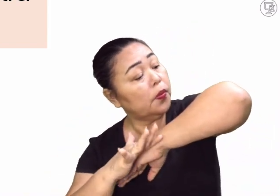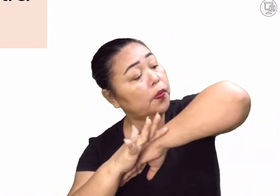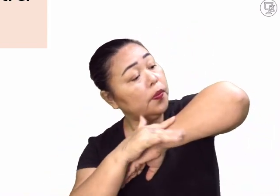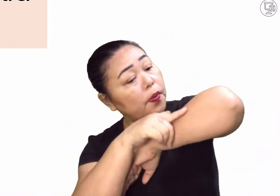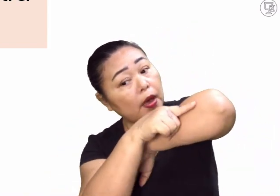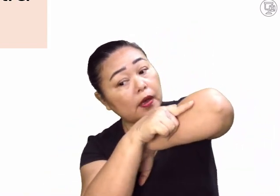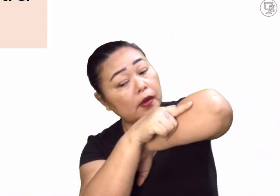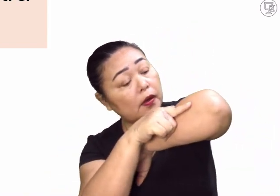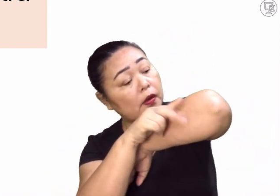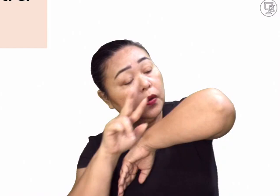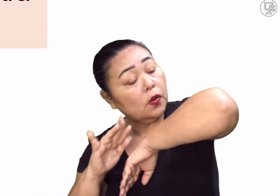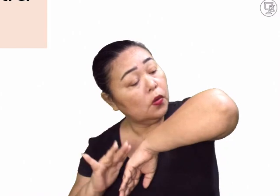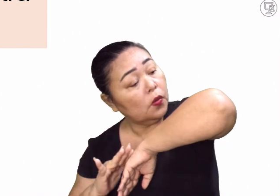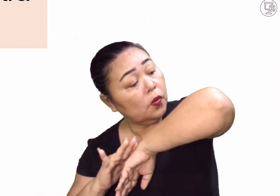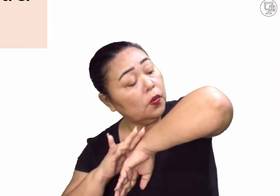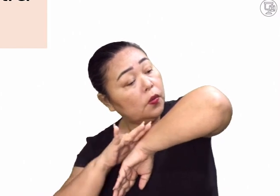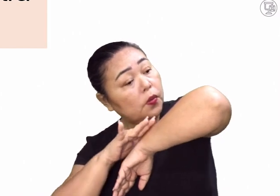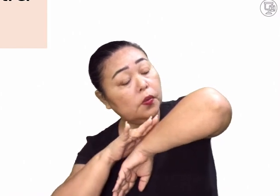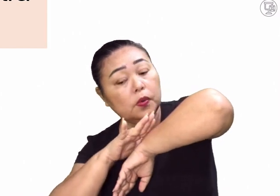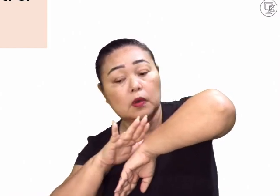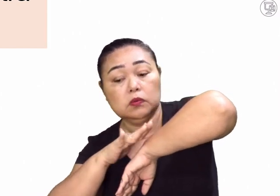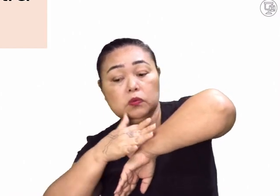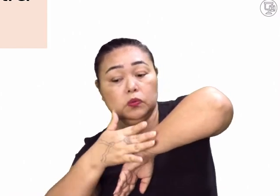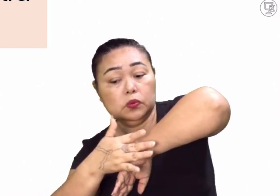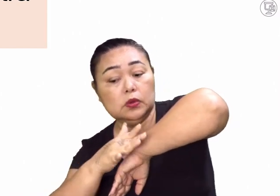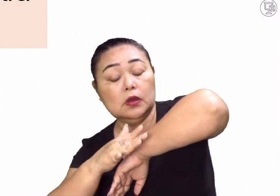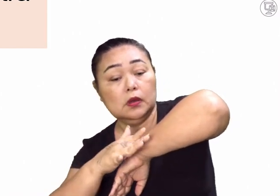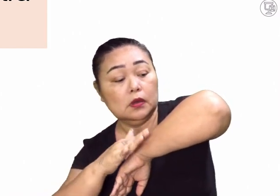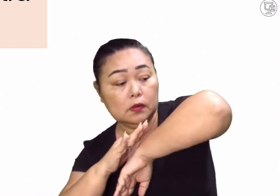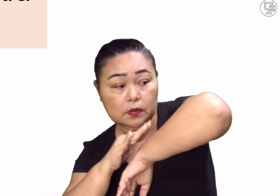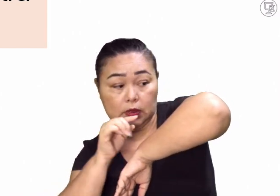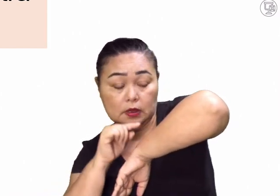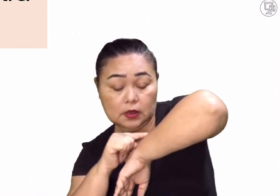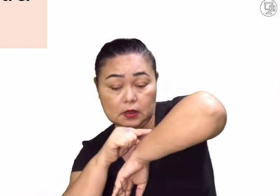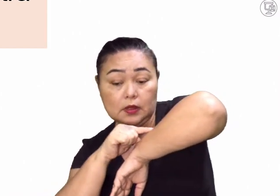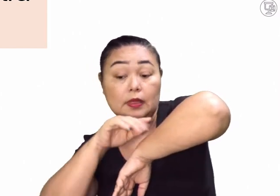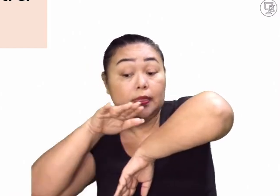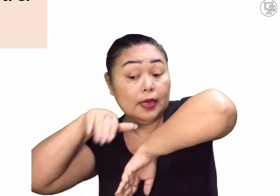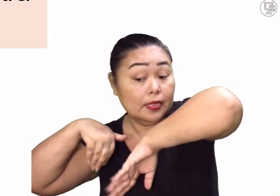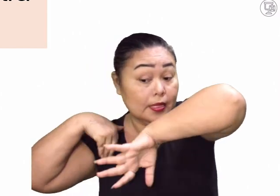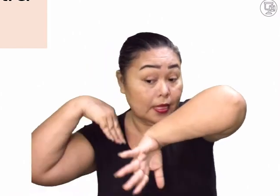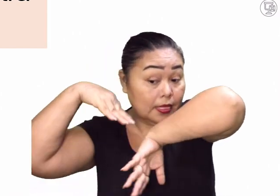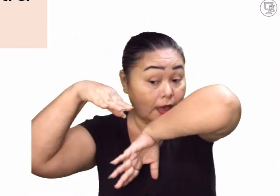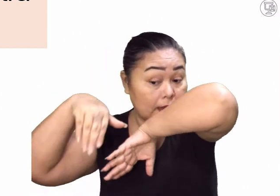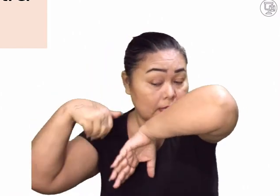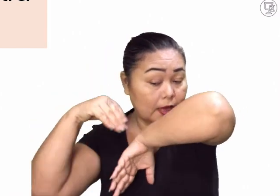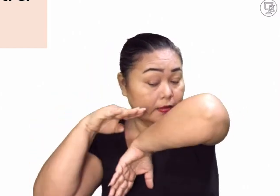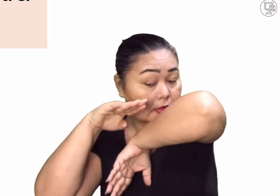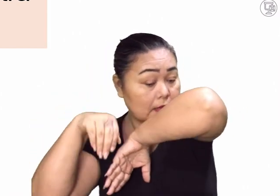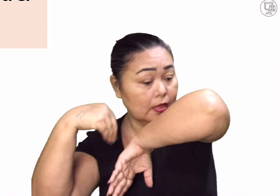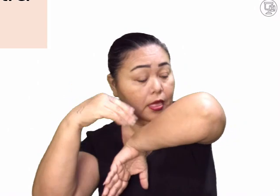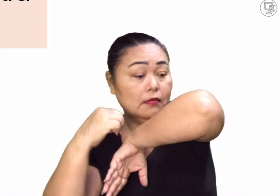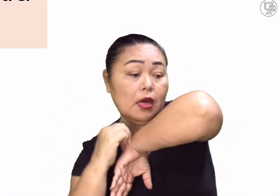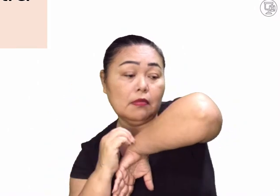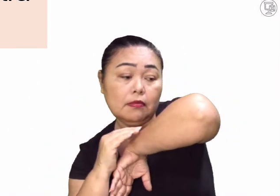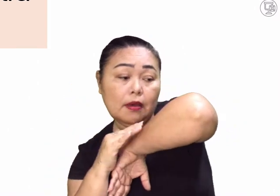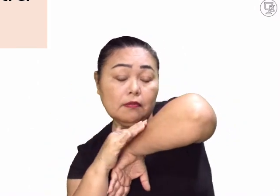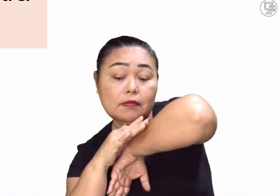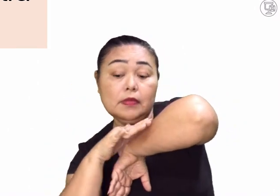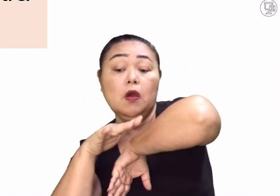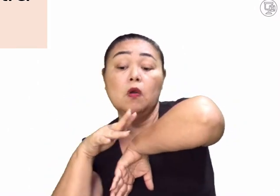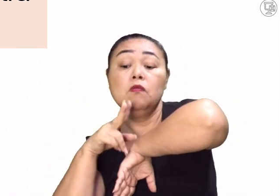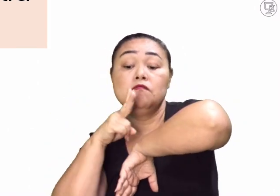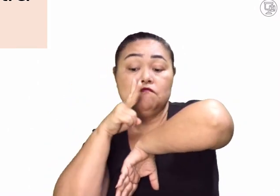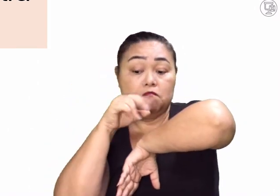ou seja, contra a corrente. Você está nessa boia, agora você quer ir a montante, você tem que nadar para subir esse rio. Exatamente. E nadar muito,